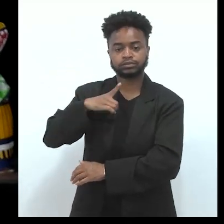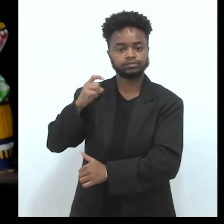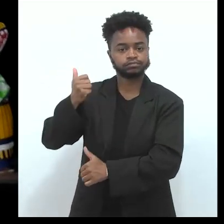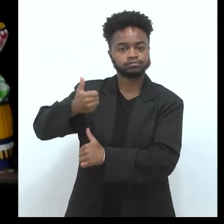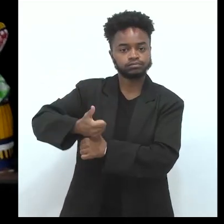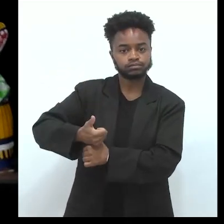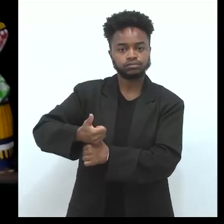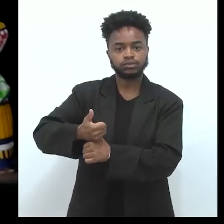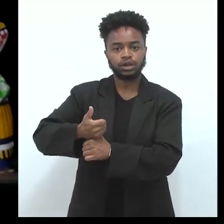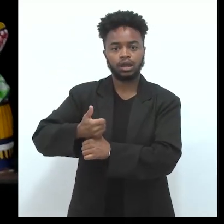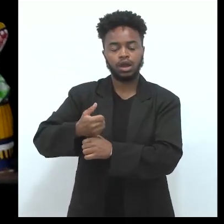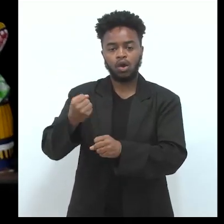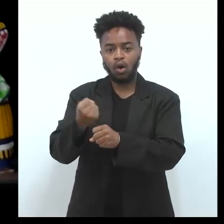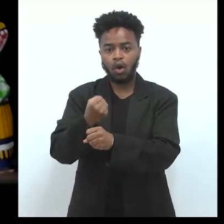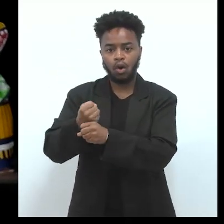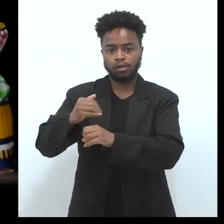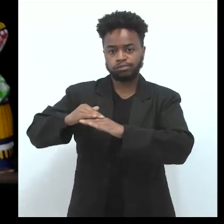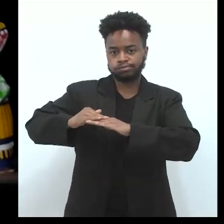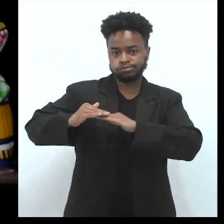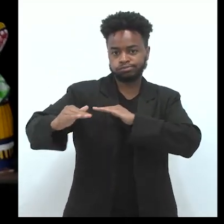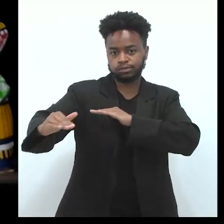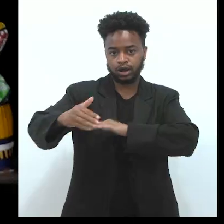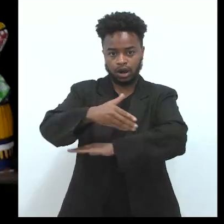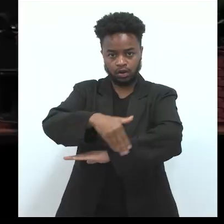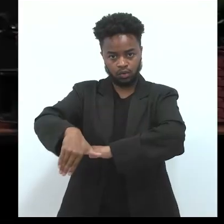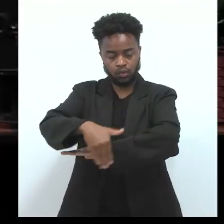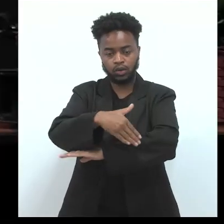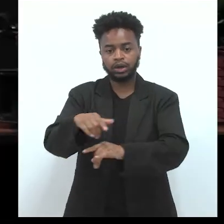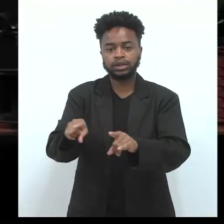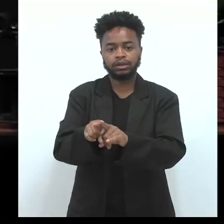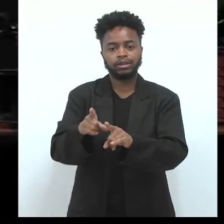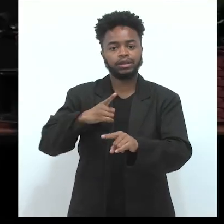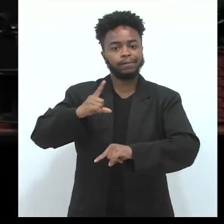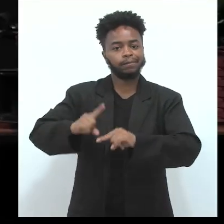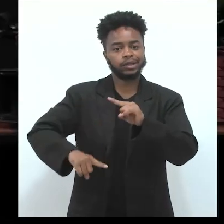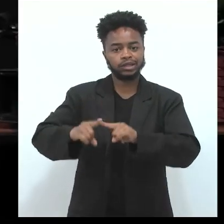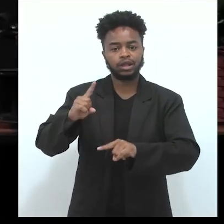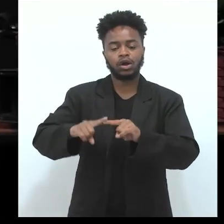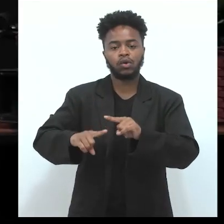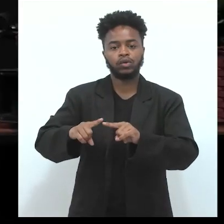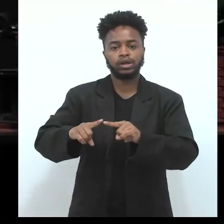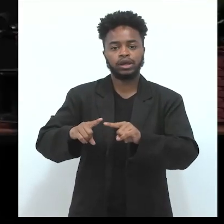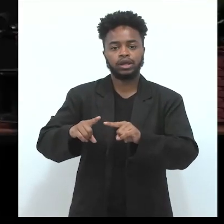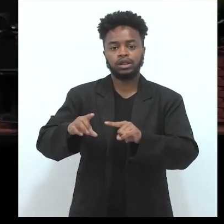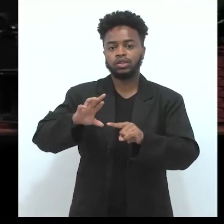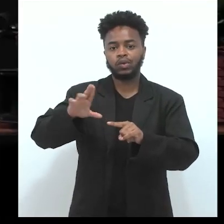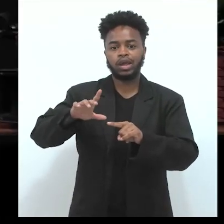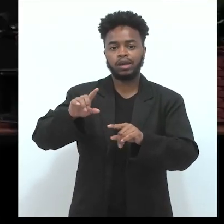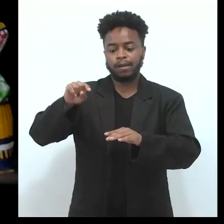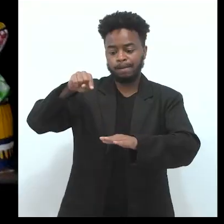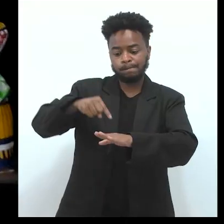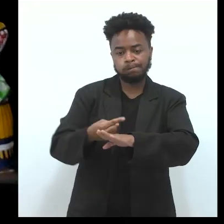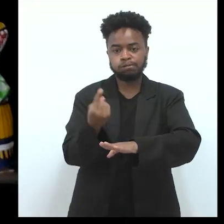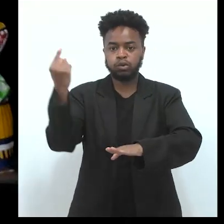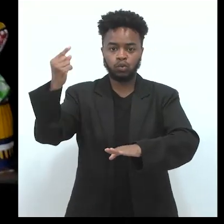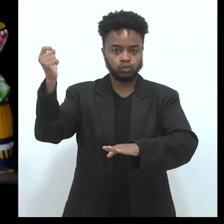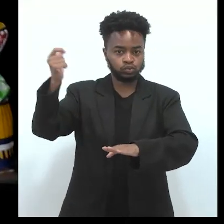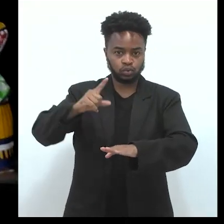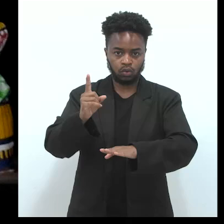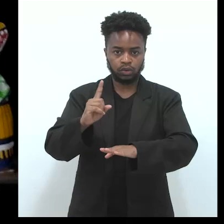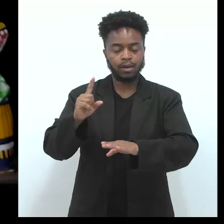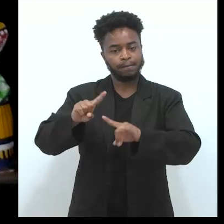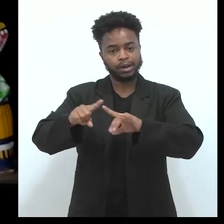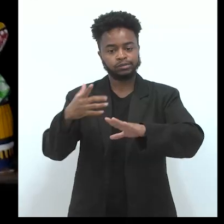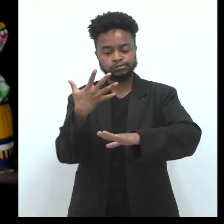gente substitui por asfalto, substitui por materiais que, em vez de refletir a radiação, né,